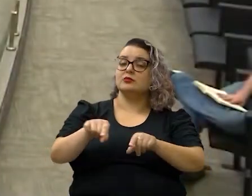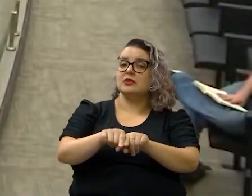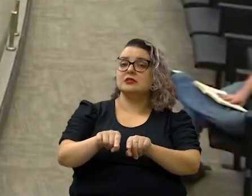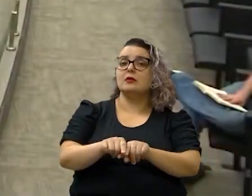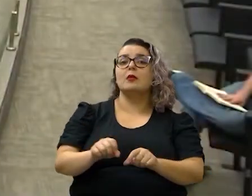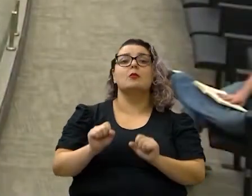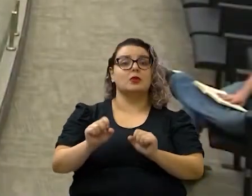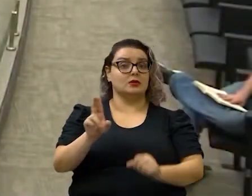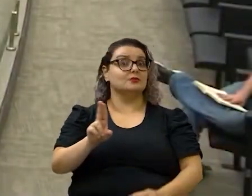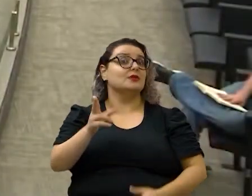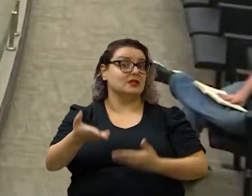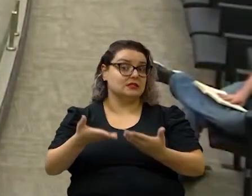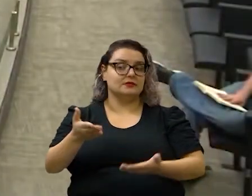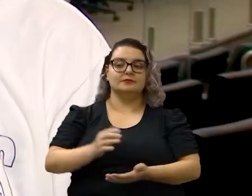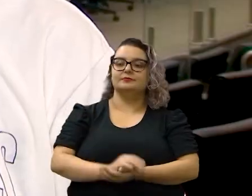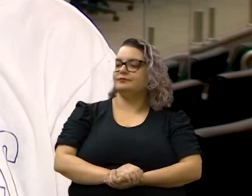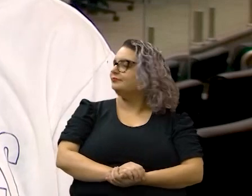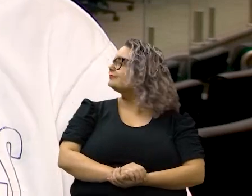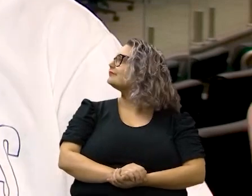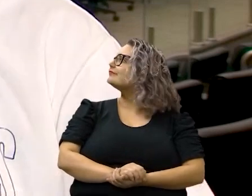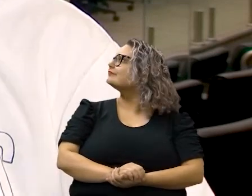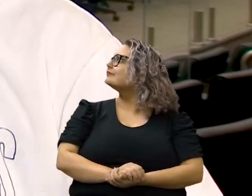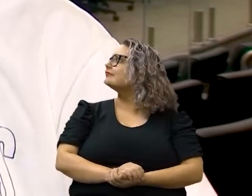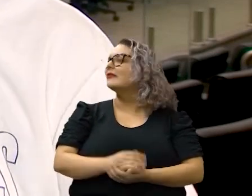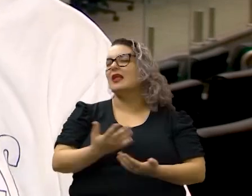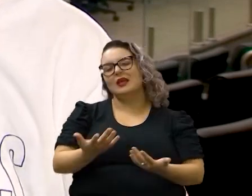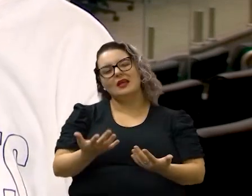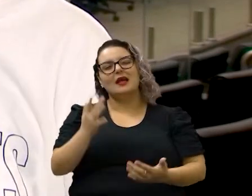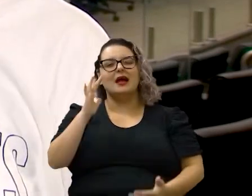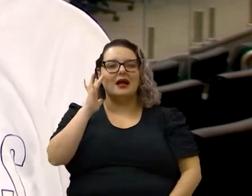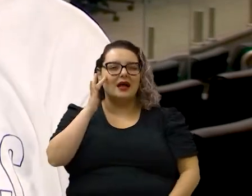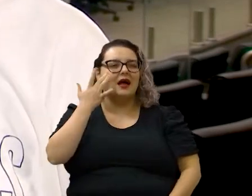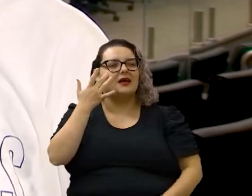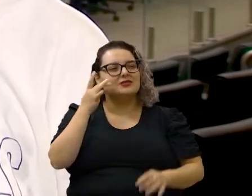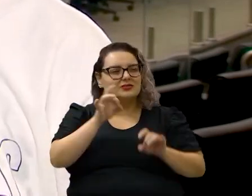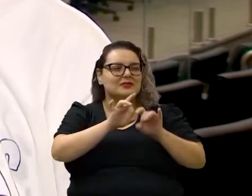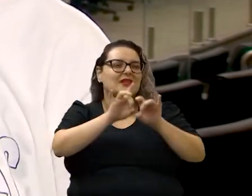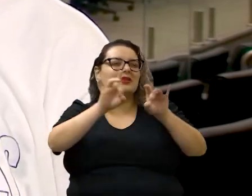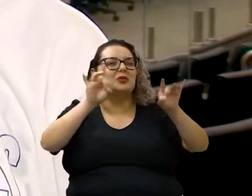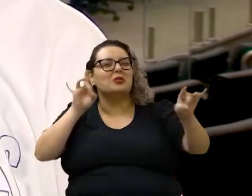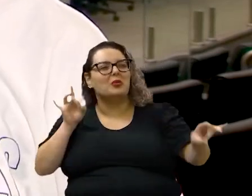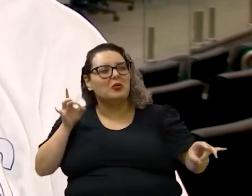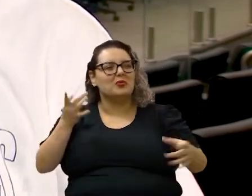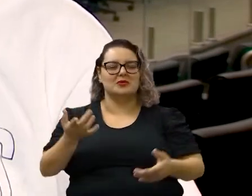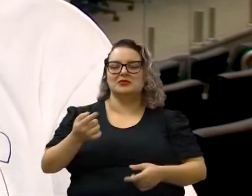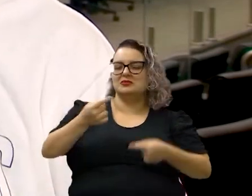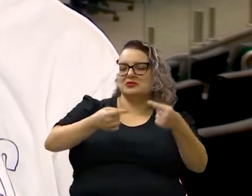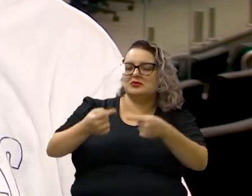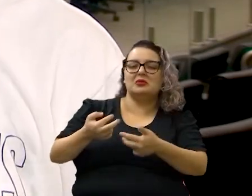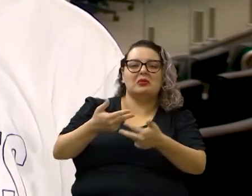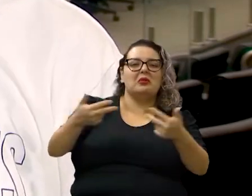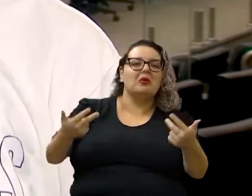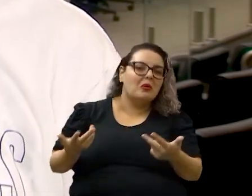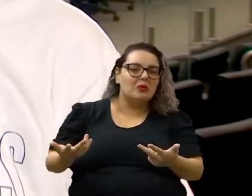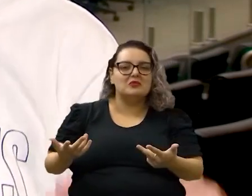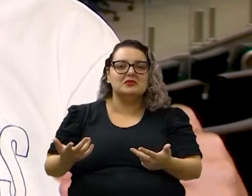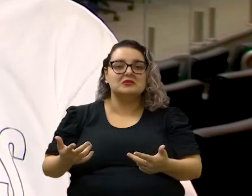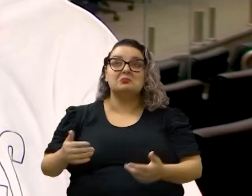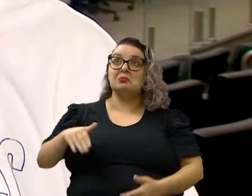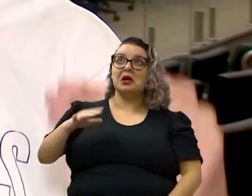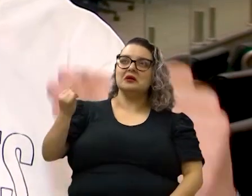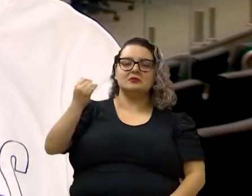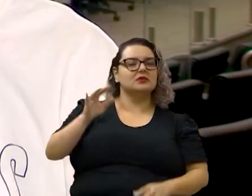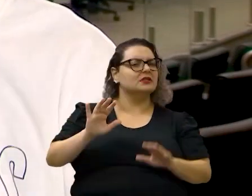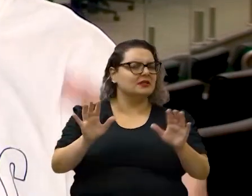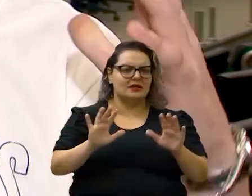gente pode usufruir desse serviço ou entende num nível mais distante acha que eles estão só discutindo questões muito grandes mas o